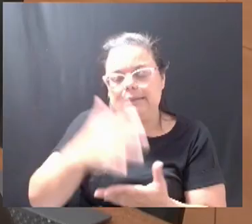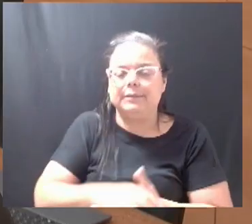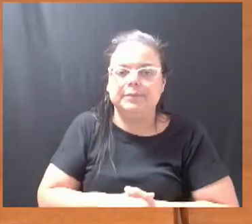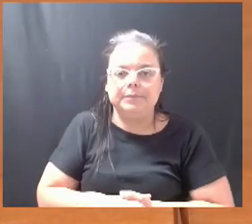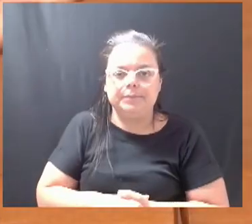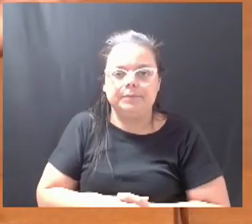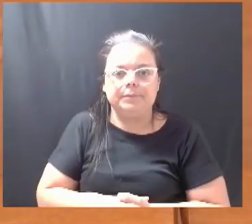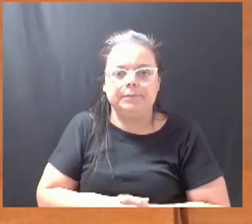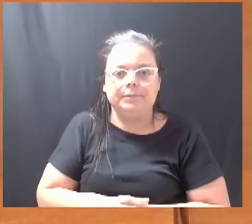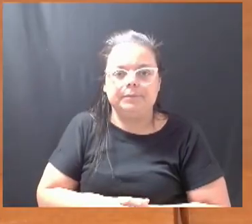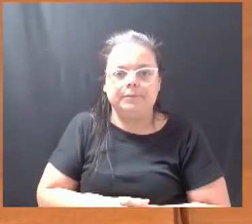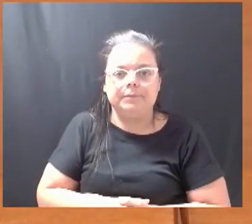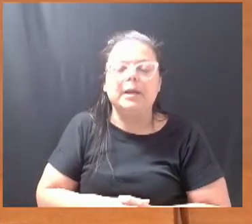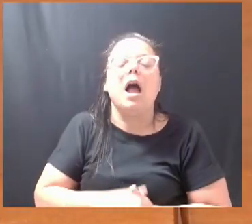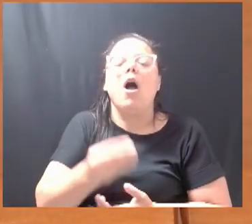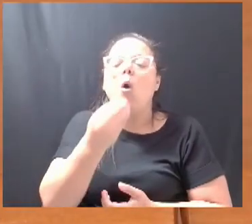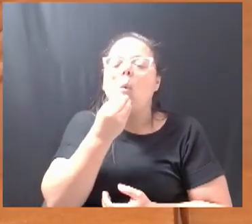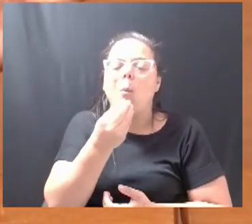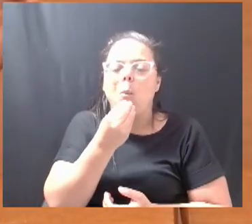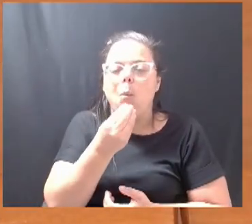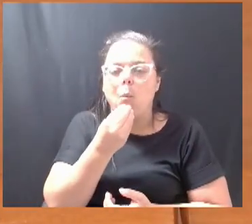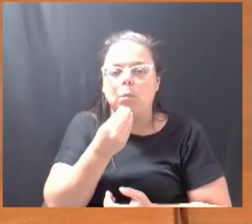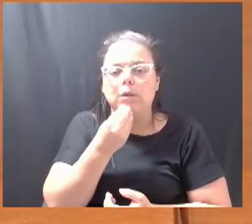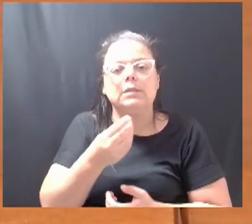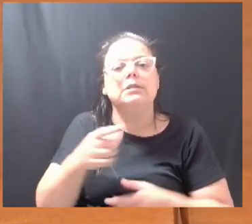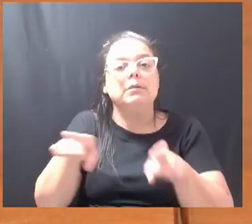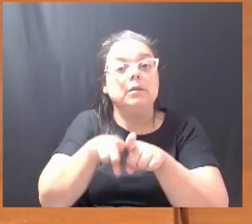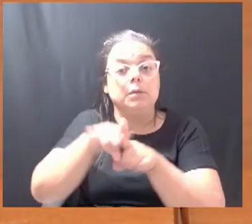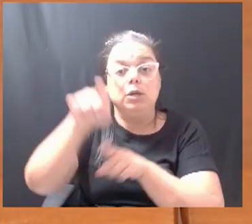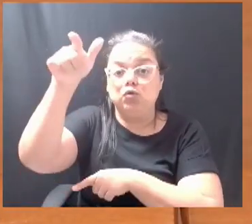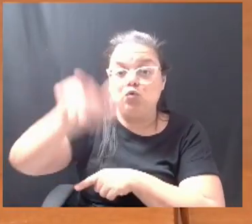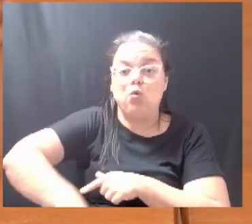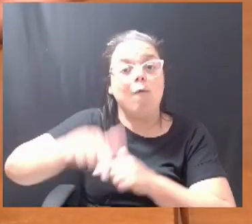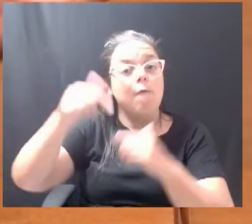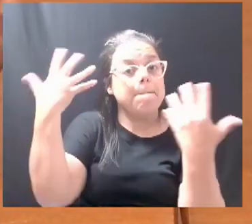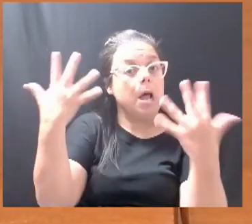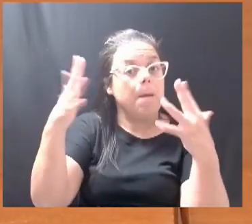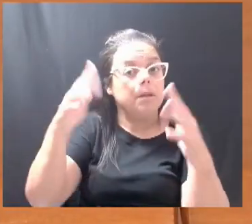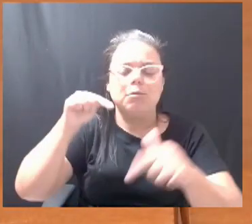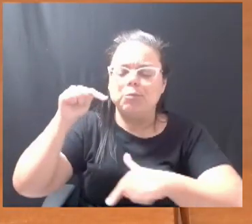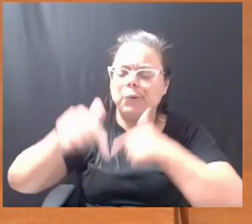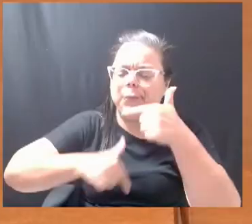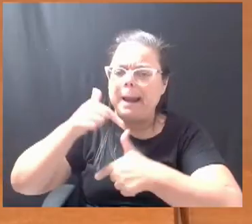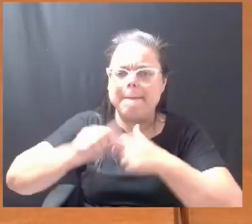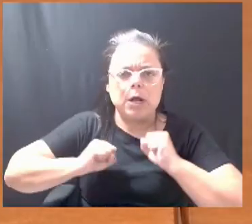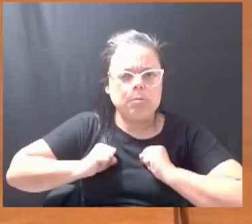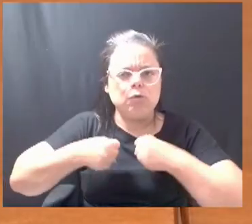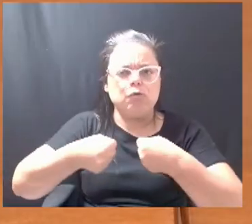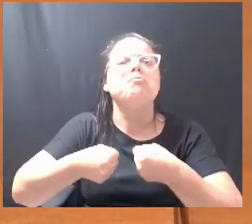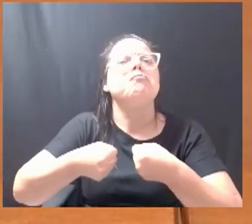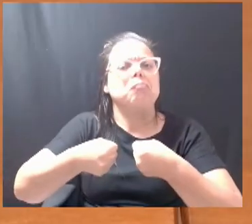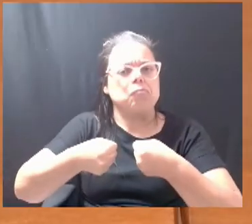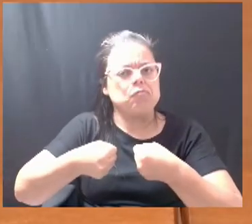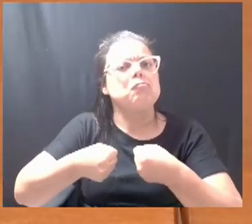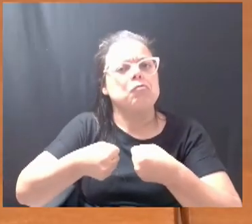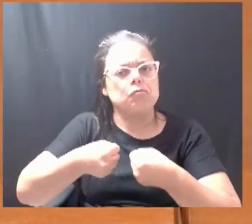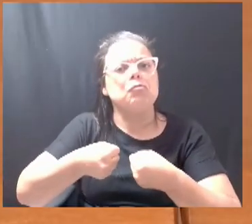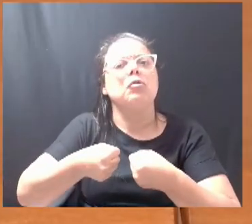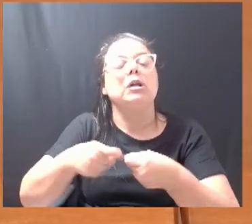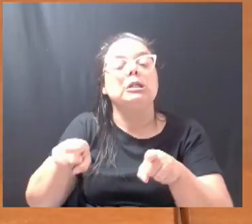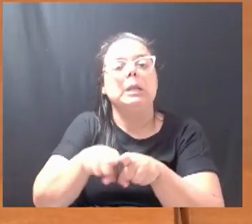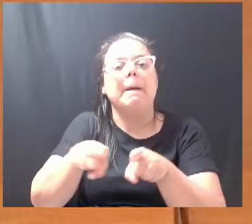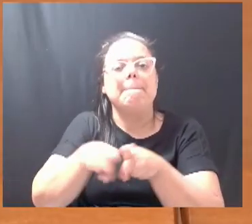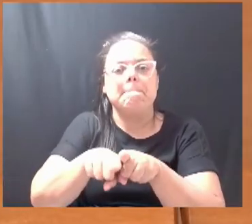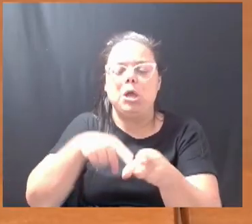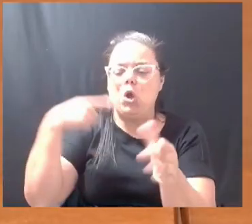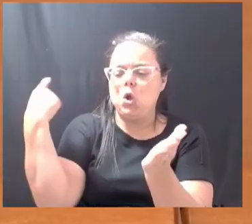oportunidade, mais uma vez parabenizar por todo o trabalho parlamentar, o compromisso firmado